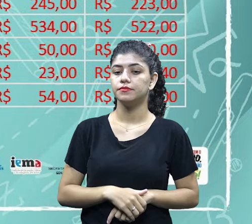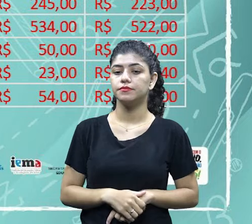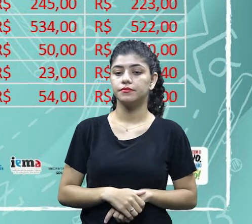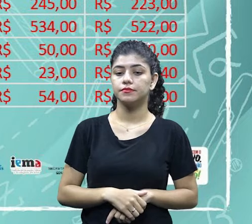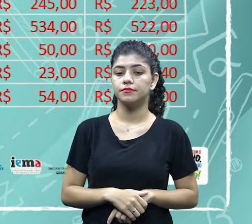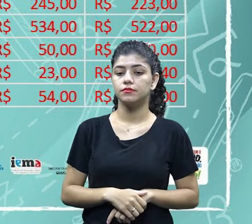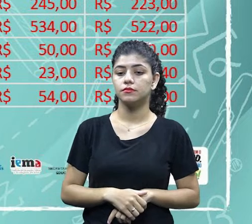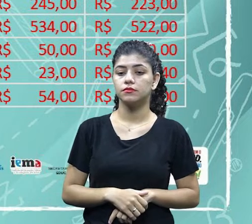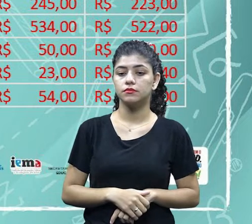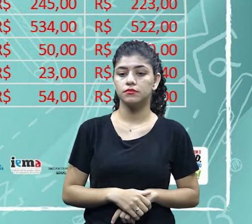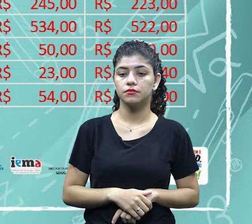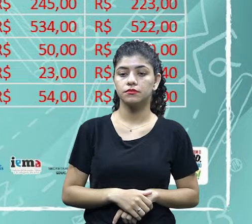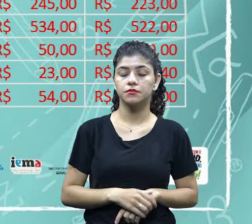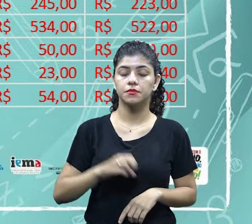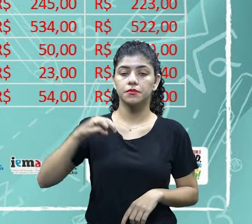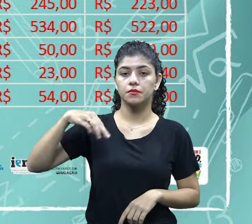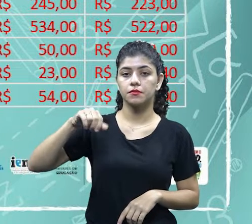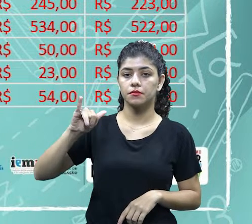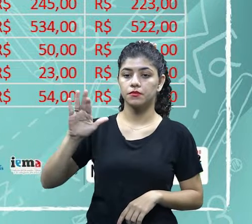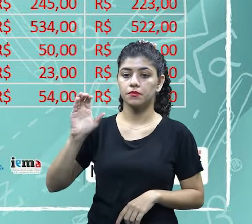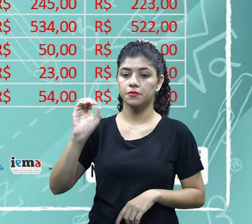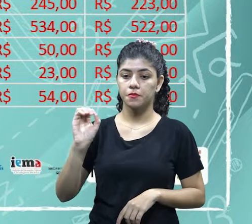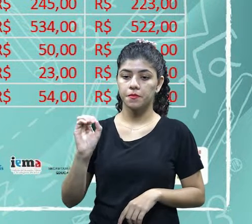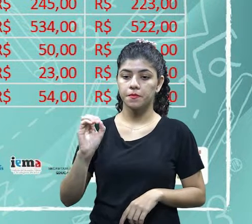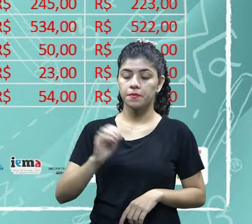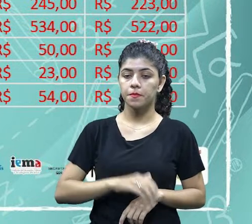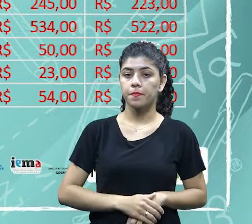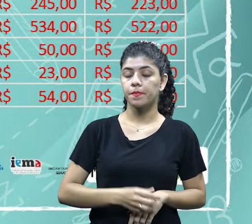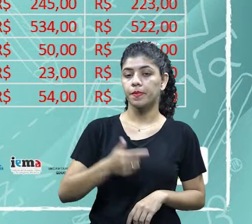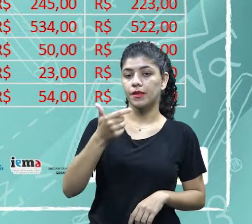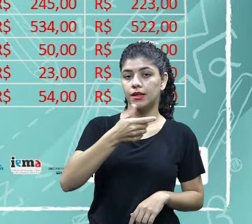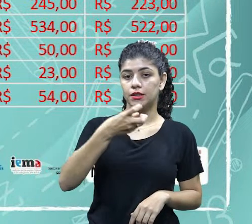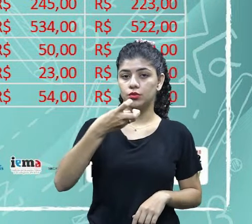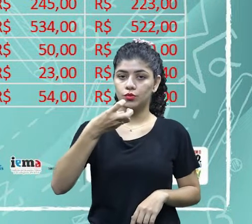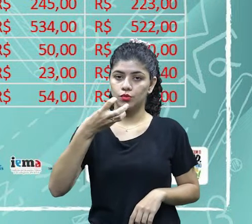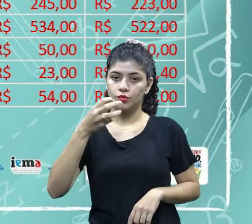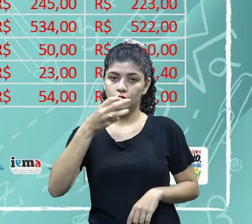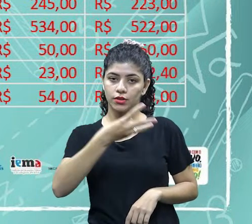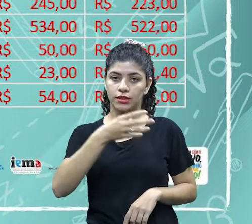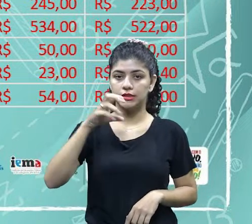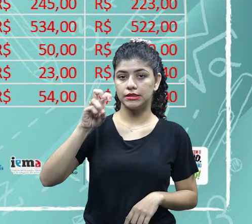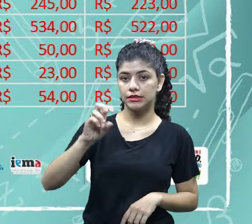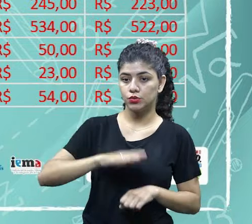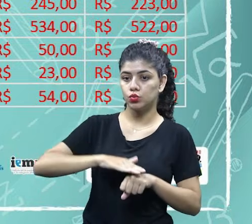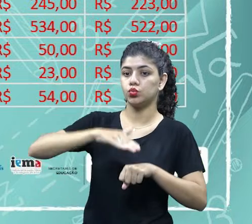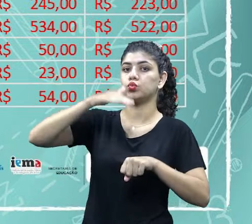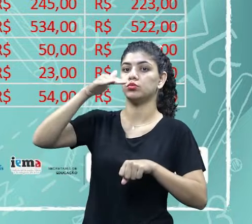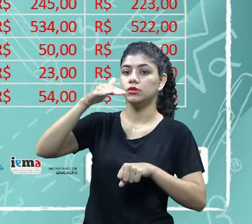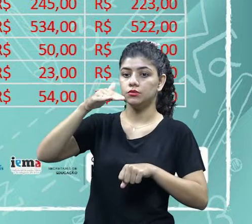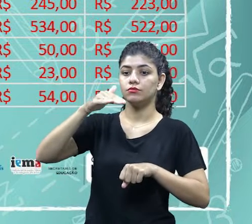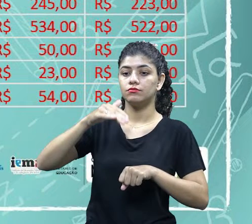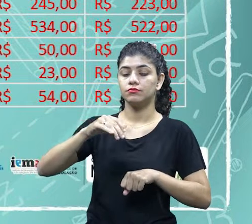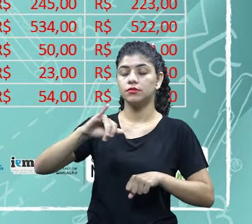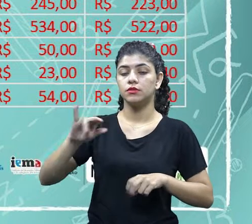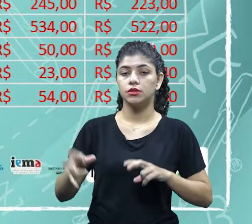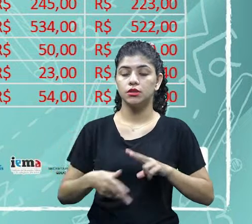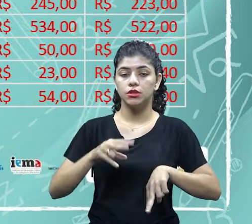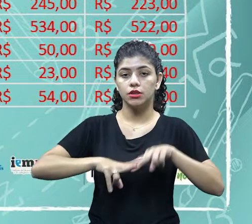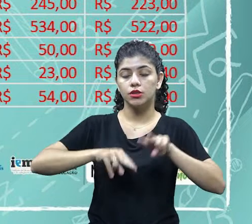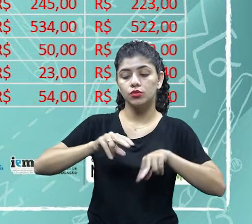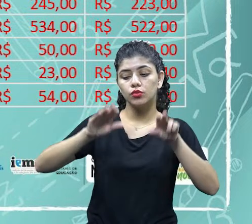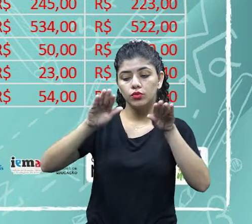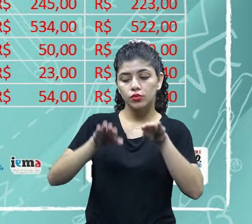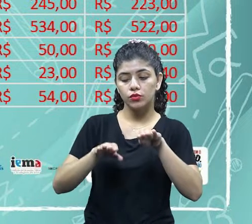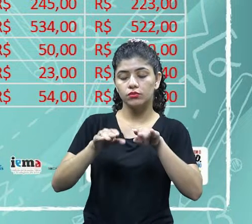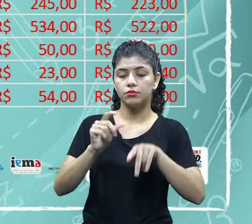abril caiu para 214, em maio pulou para R$245, então aumentou mais o valor, em junho caiu mais um